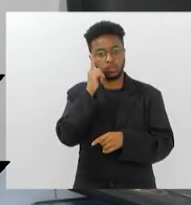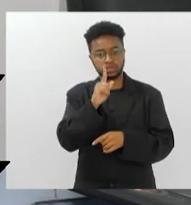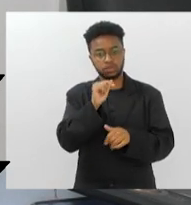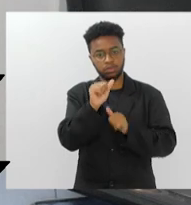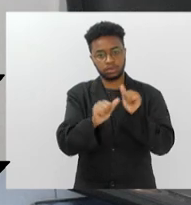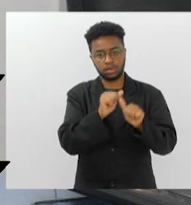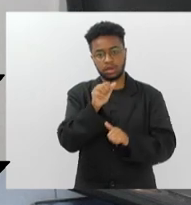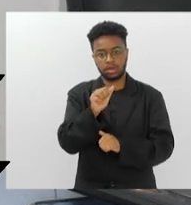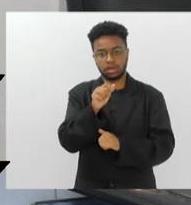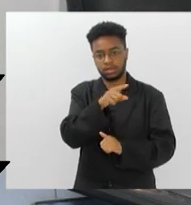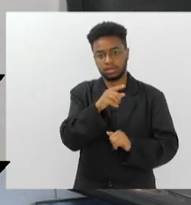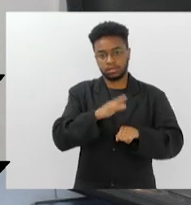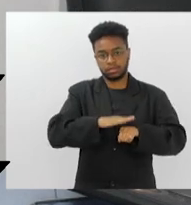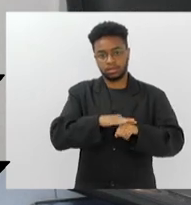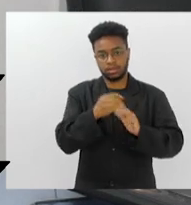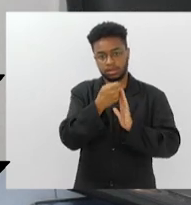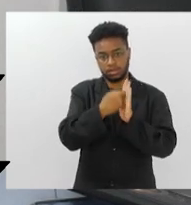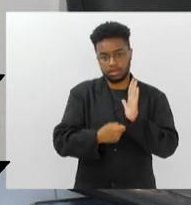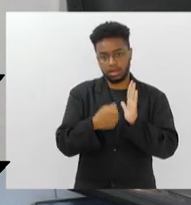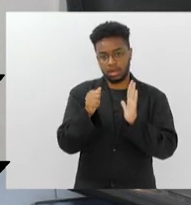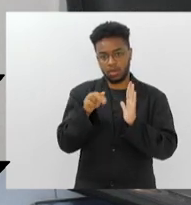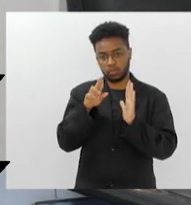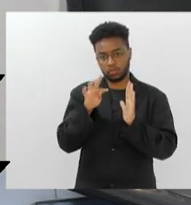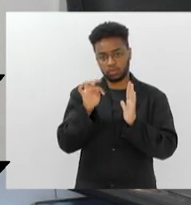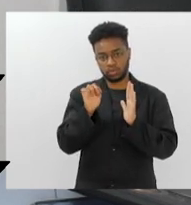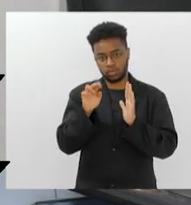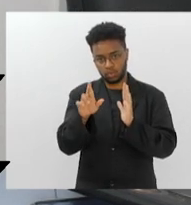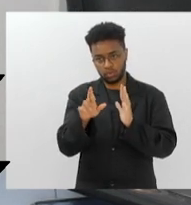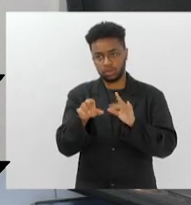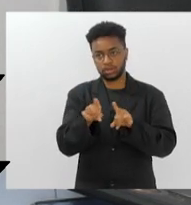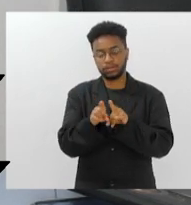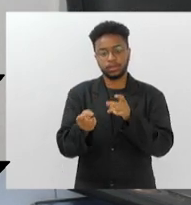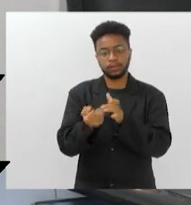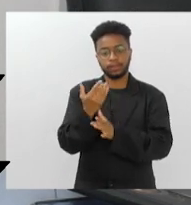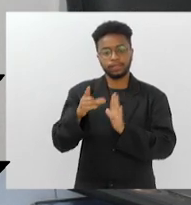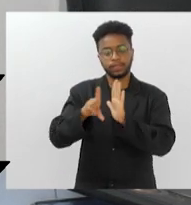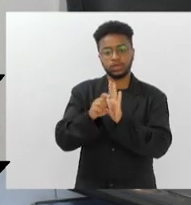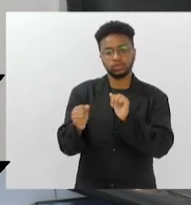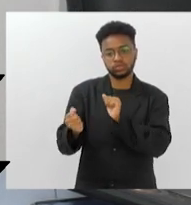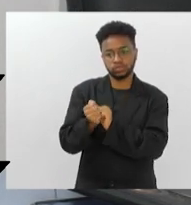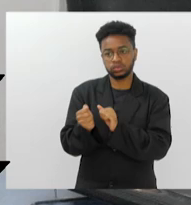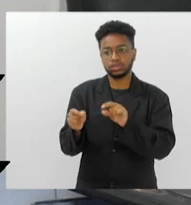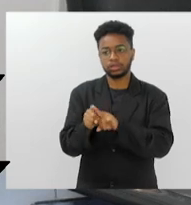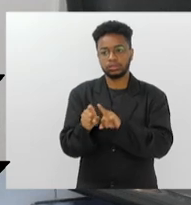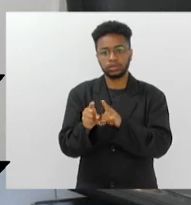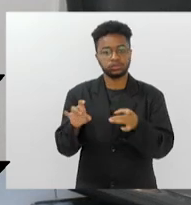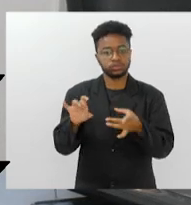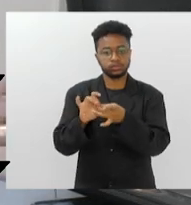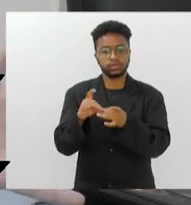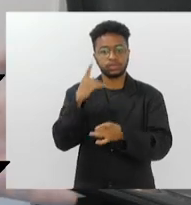autor e a gente produzir mais uma lei juntos e aí abrilhantar com a deputada sendo a